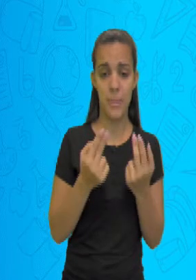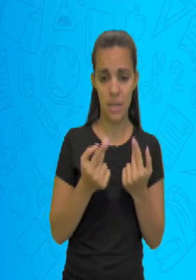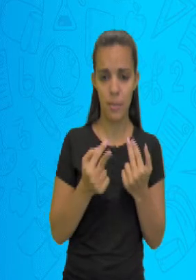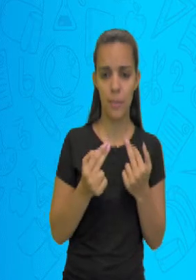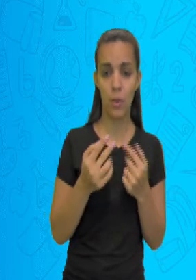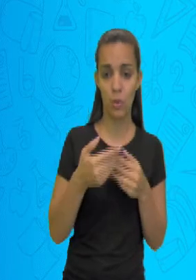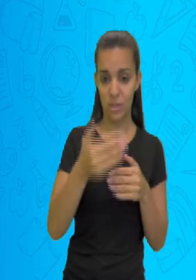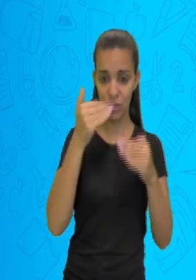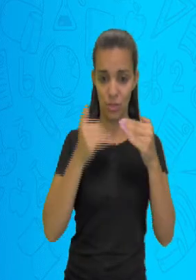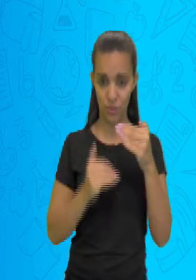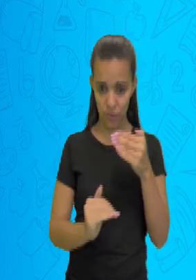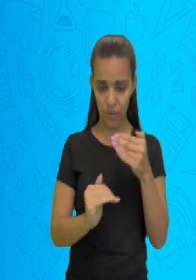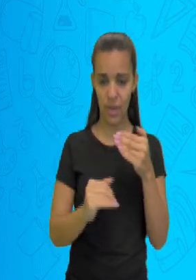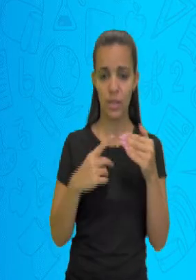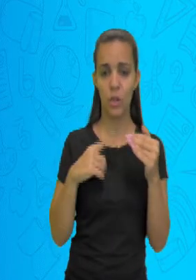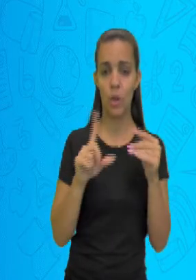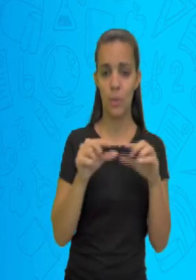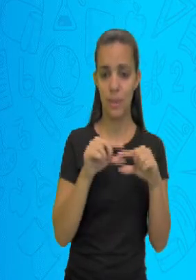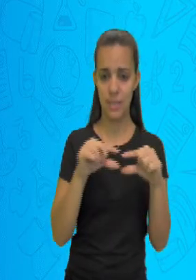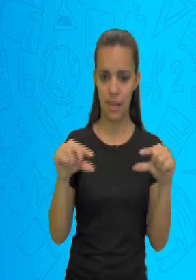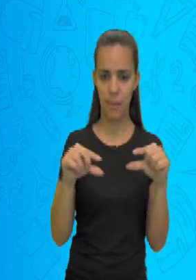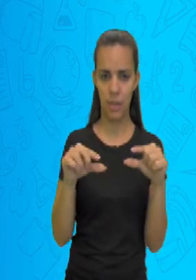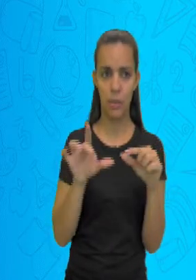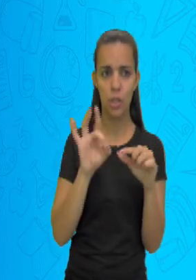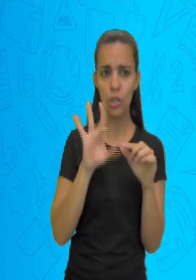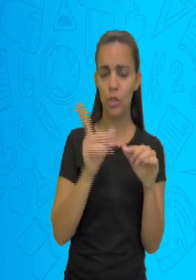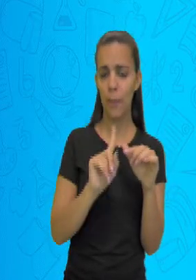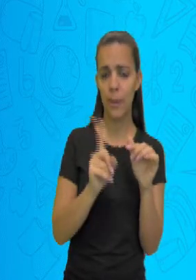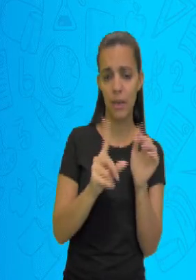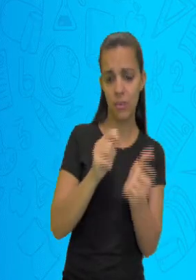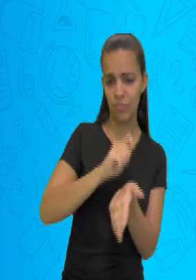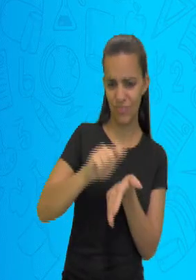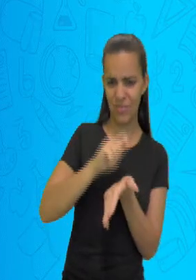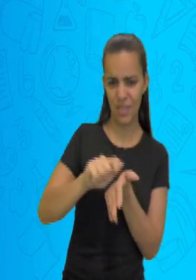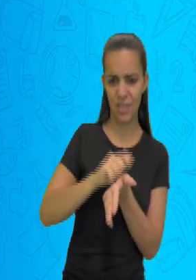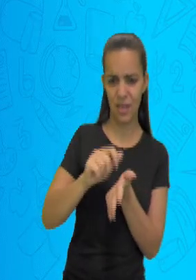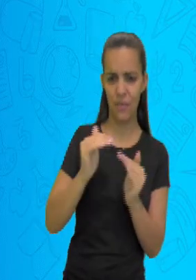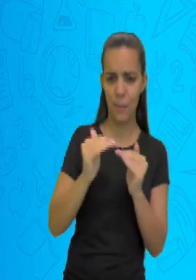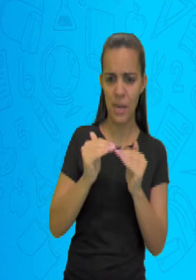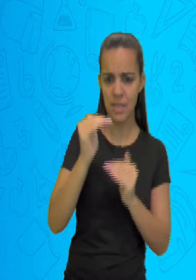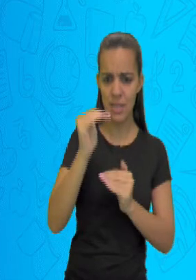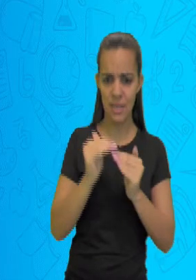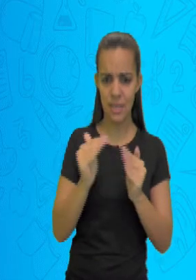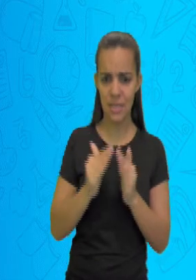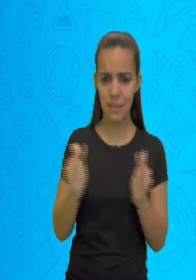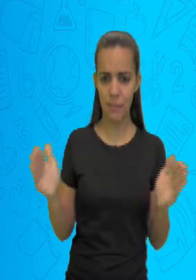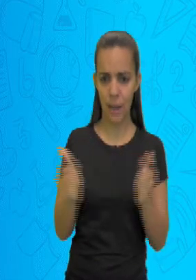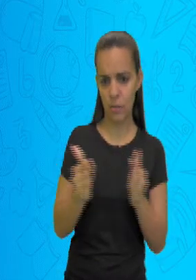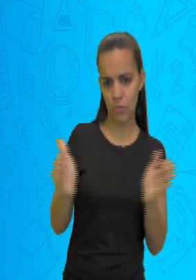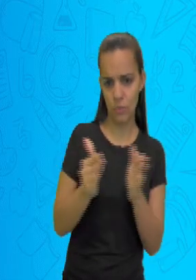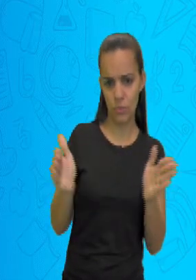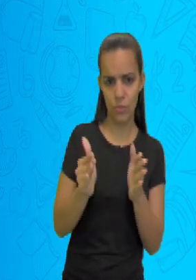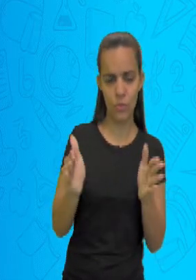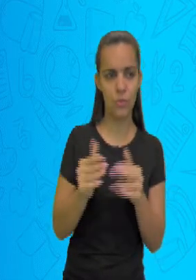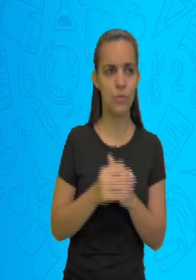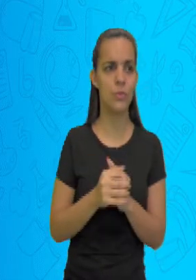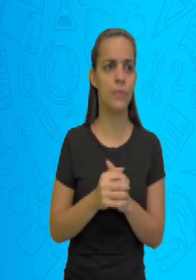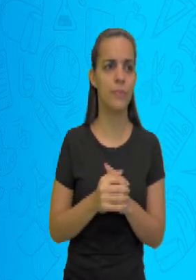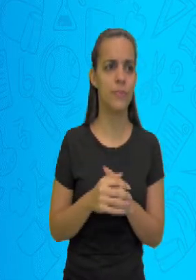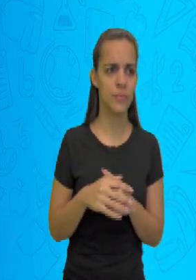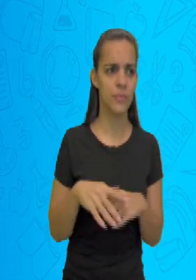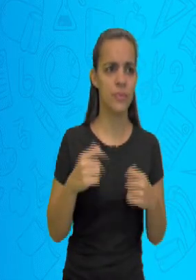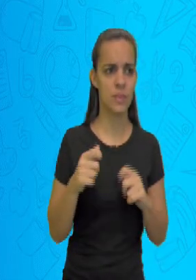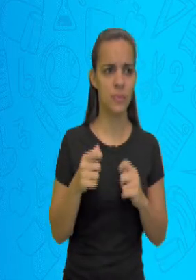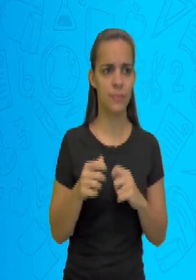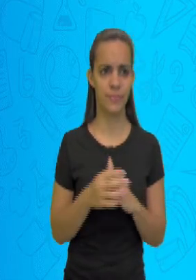1, 2, 3, 4, 5, 6 semanas. Agora, nós vamos entender se são semanas completas